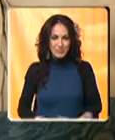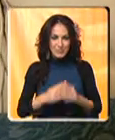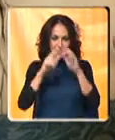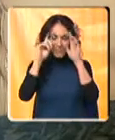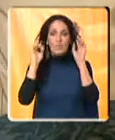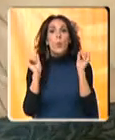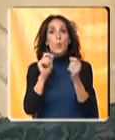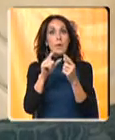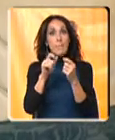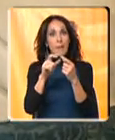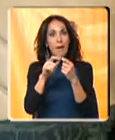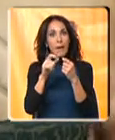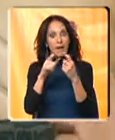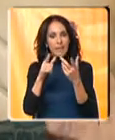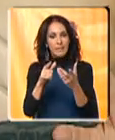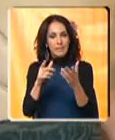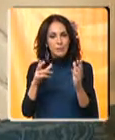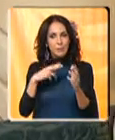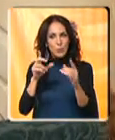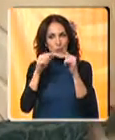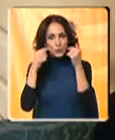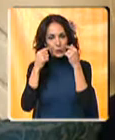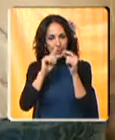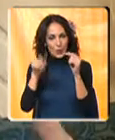No e-mail que recebemos, através do